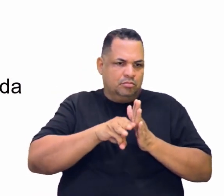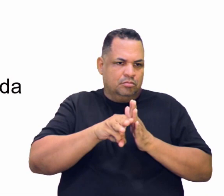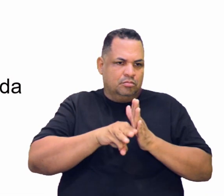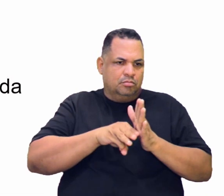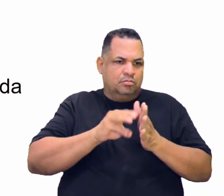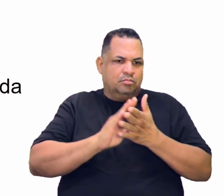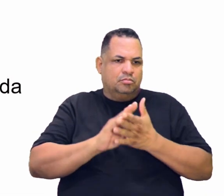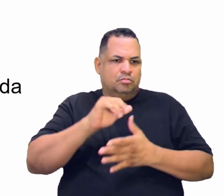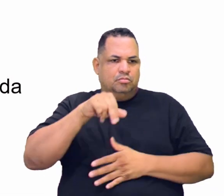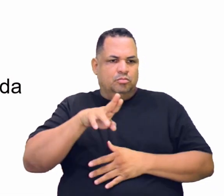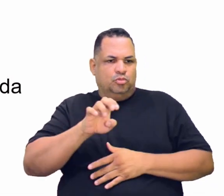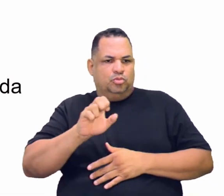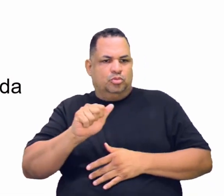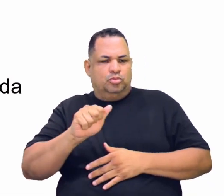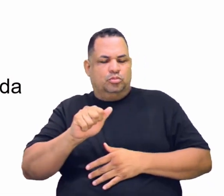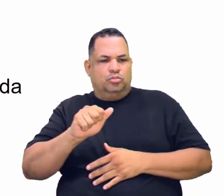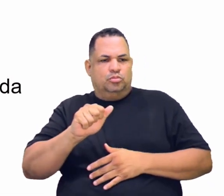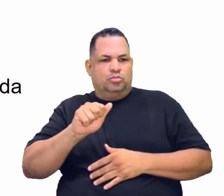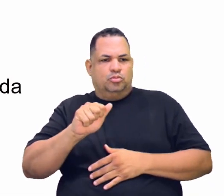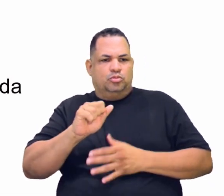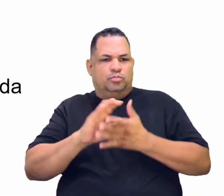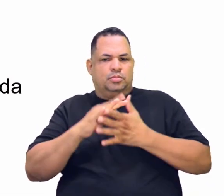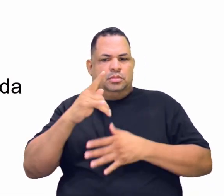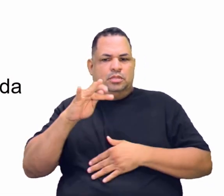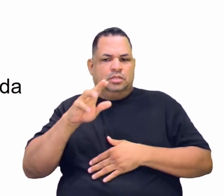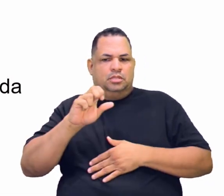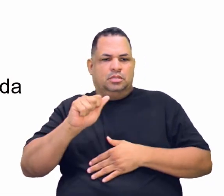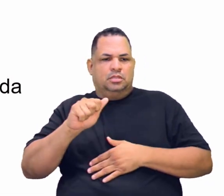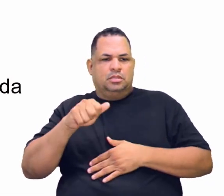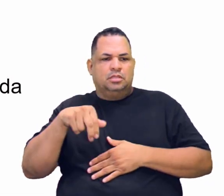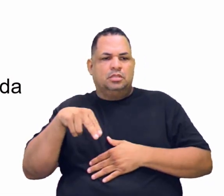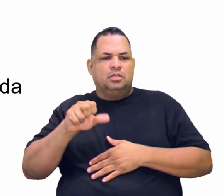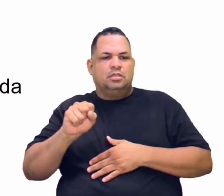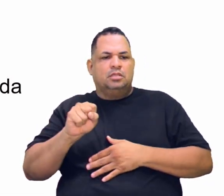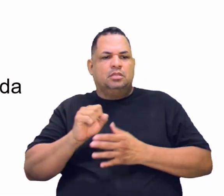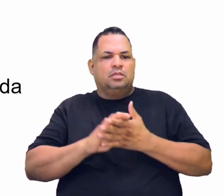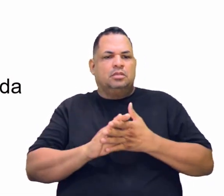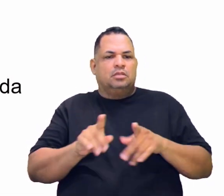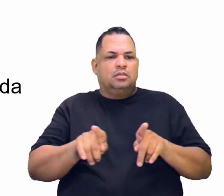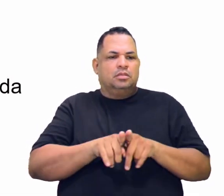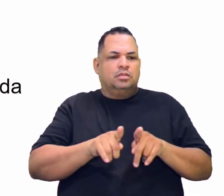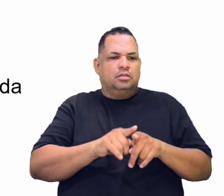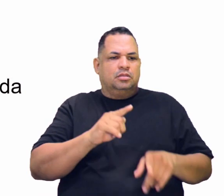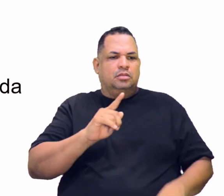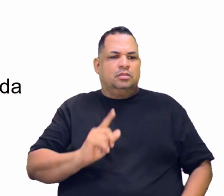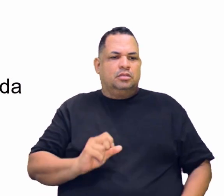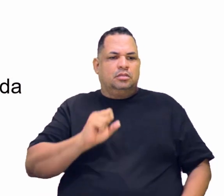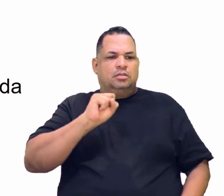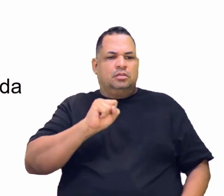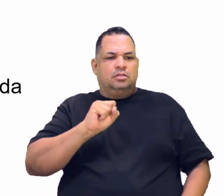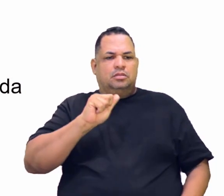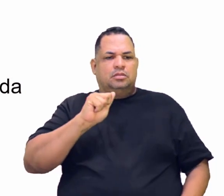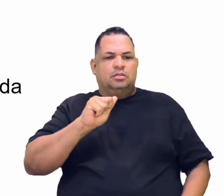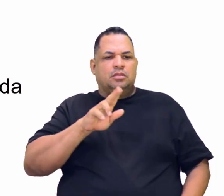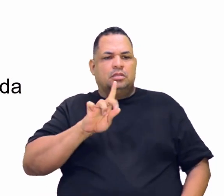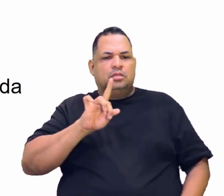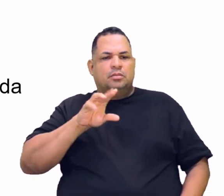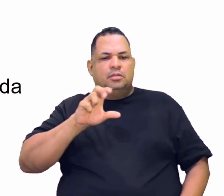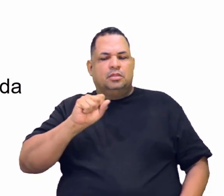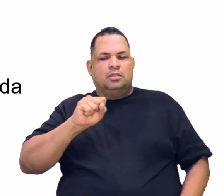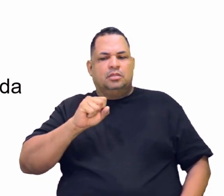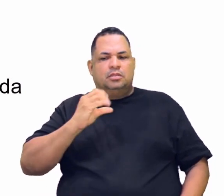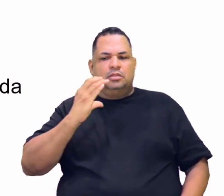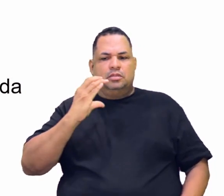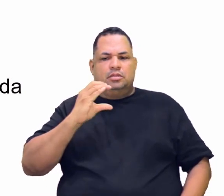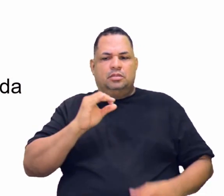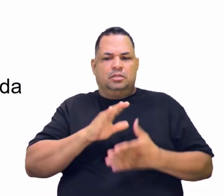especificamente na região do Madeira e no rio Mutum, Paraná. Os Saquirabás, eles estão lá na região